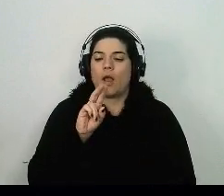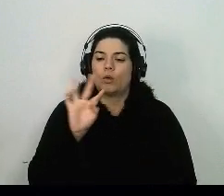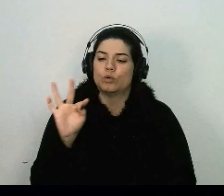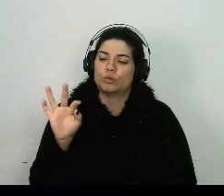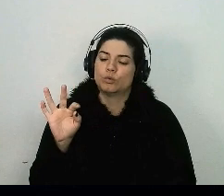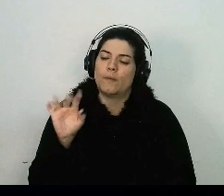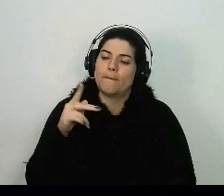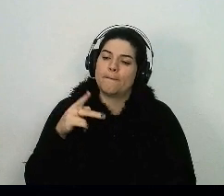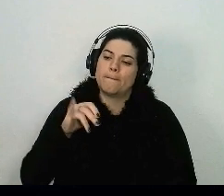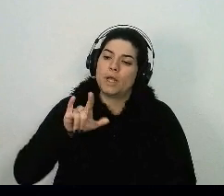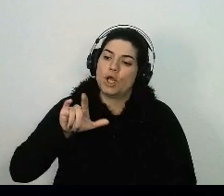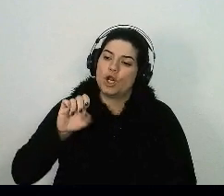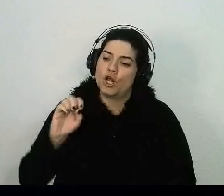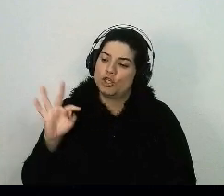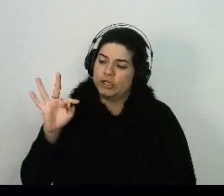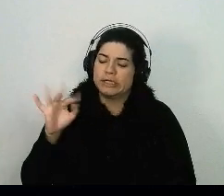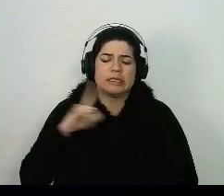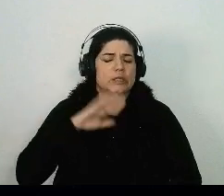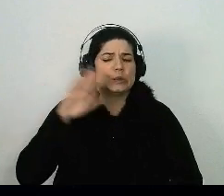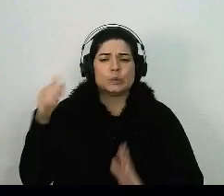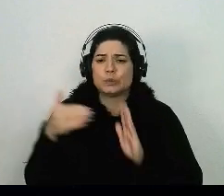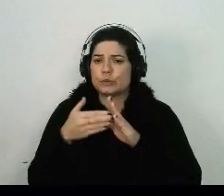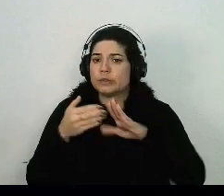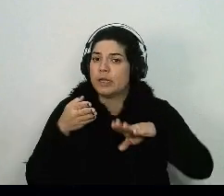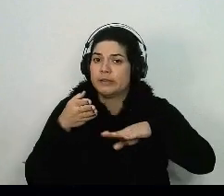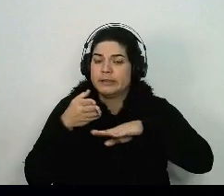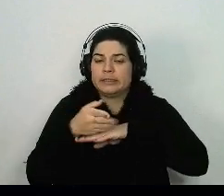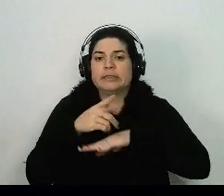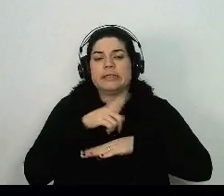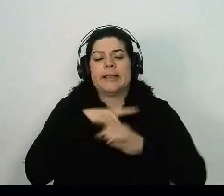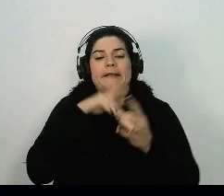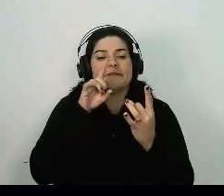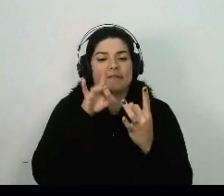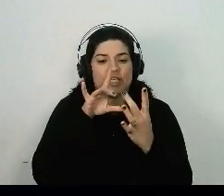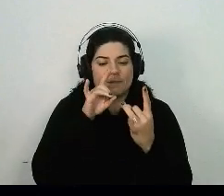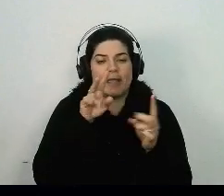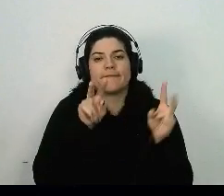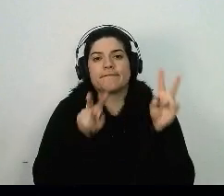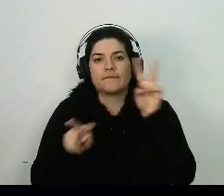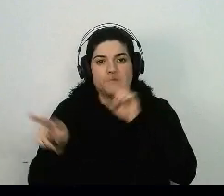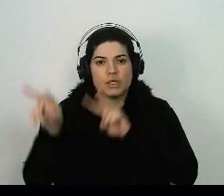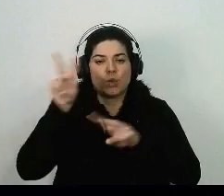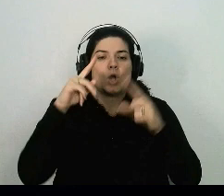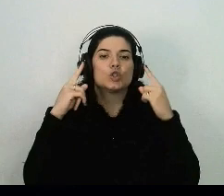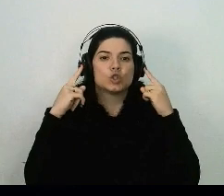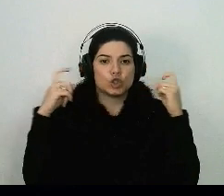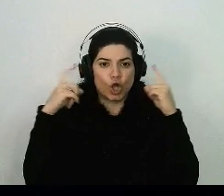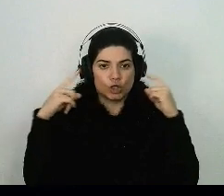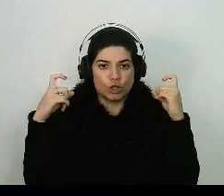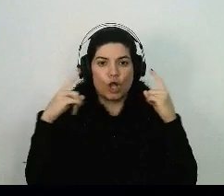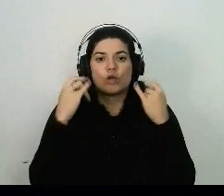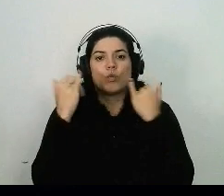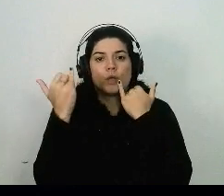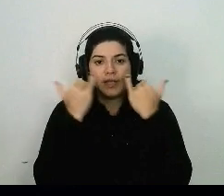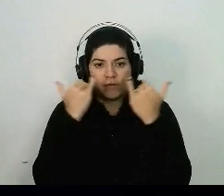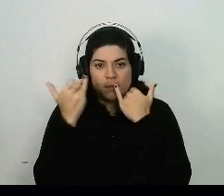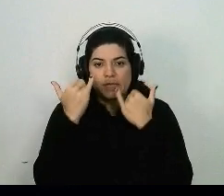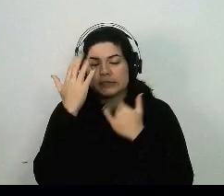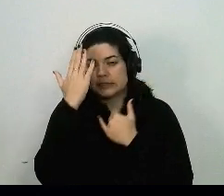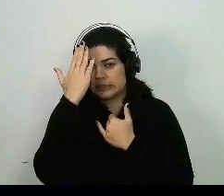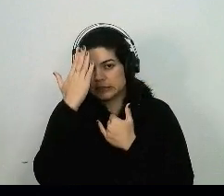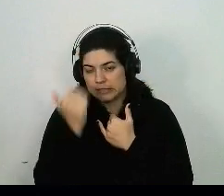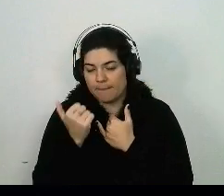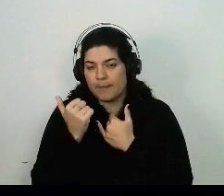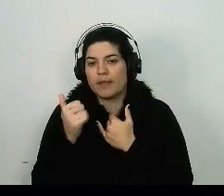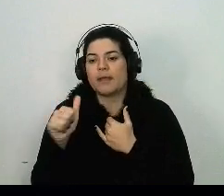navegação dele. Eu tenho feedback visual, sonoro, informação para saber o status da navegação, o